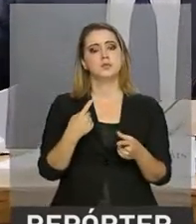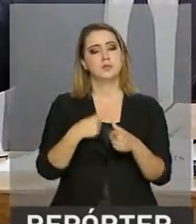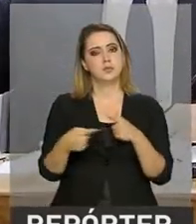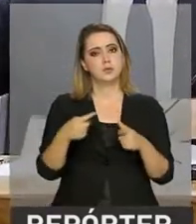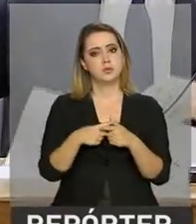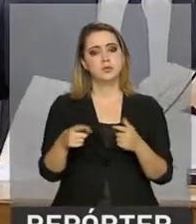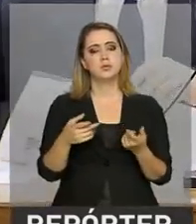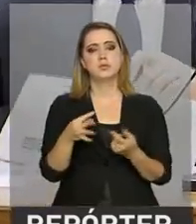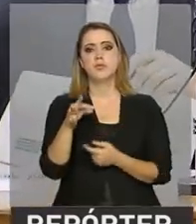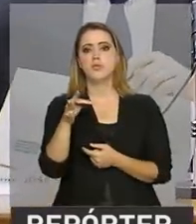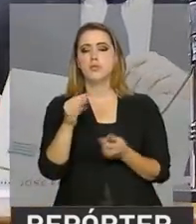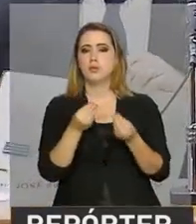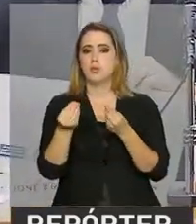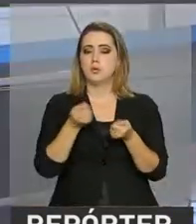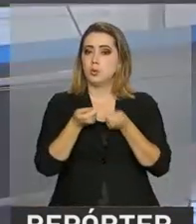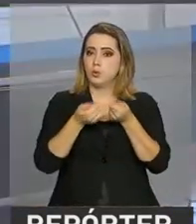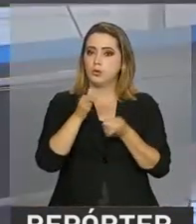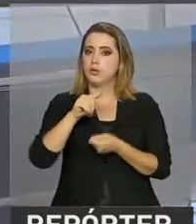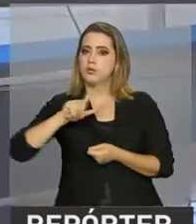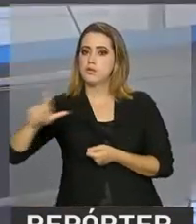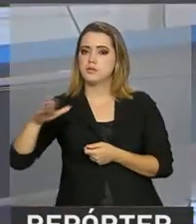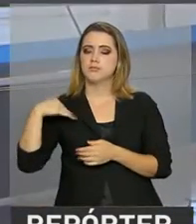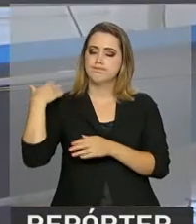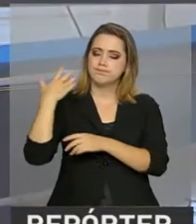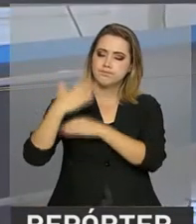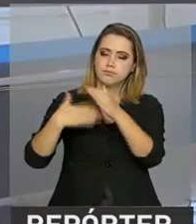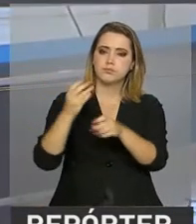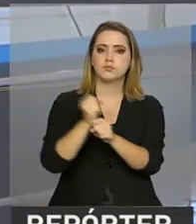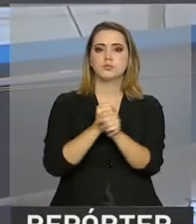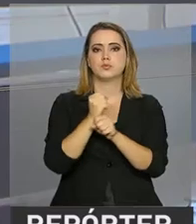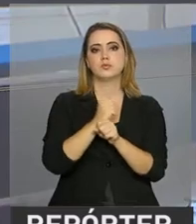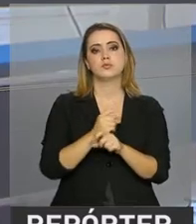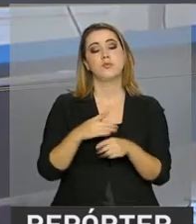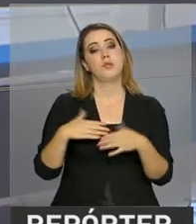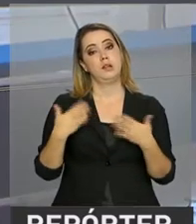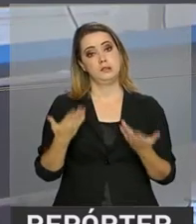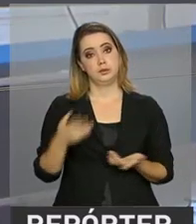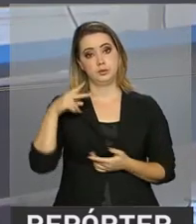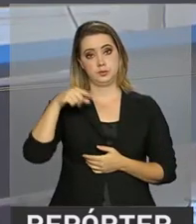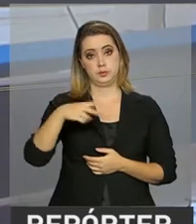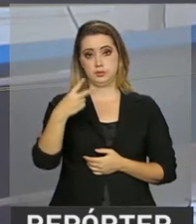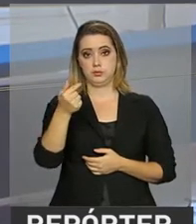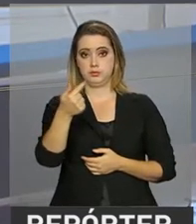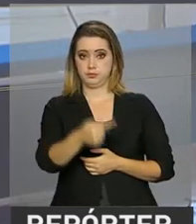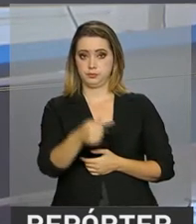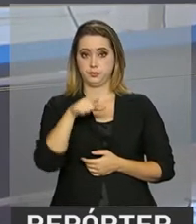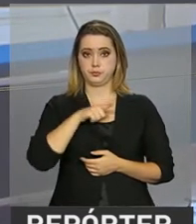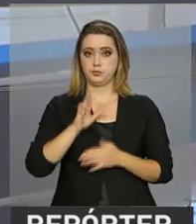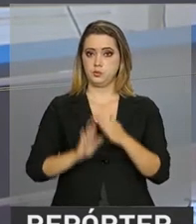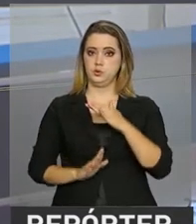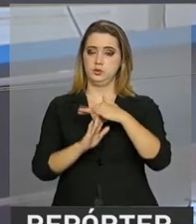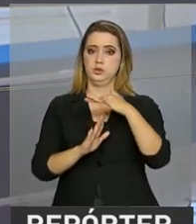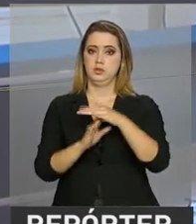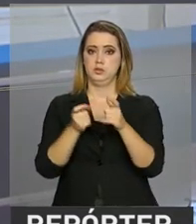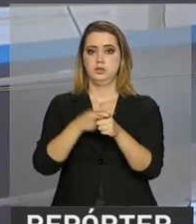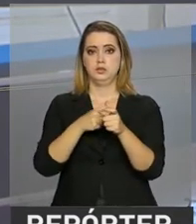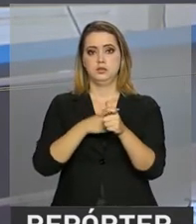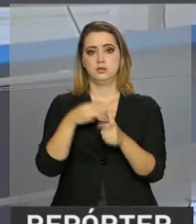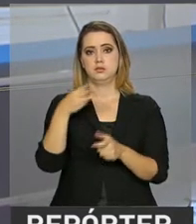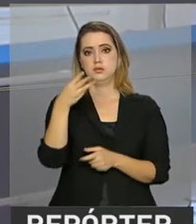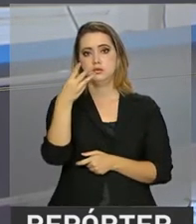condução para 2017 o tesouro nacional estabeleceu um limite para a dívida de